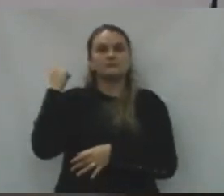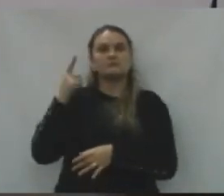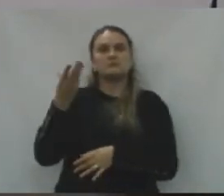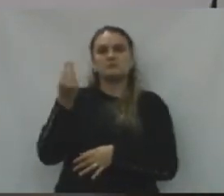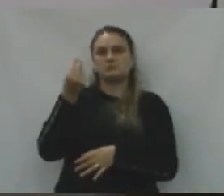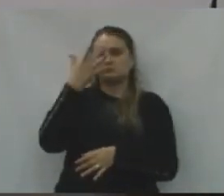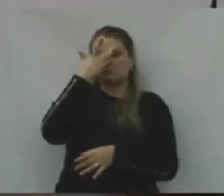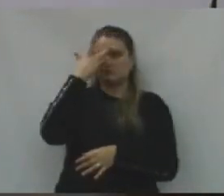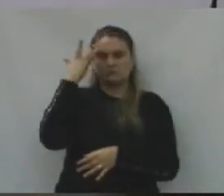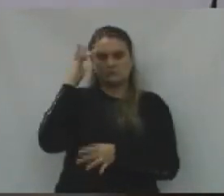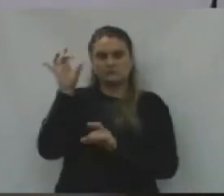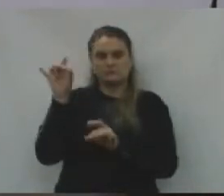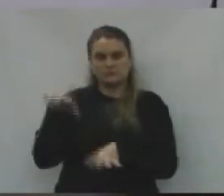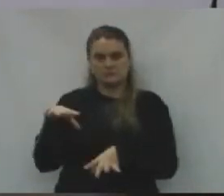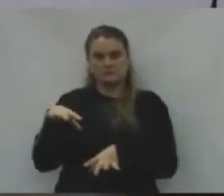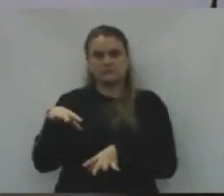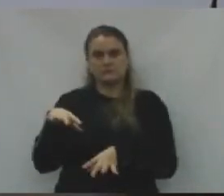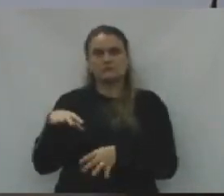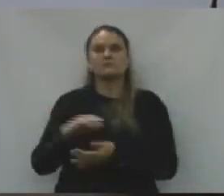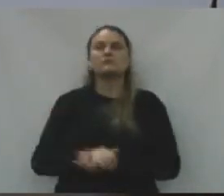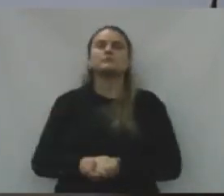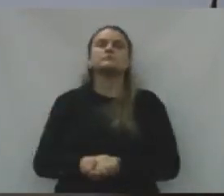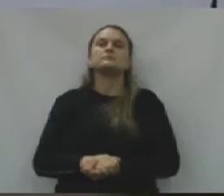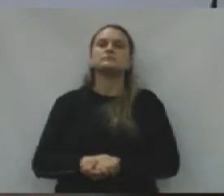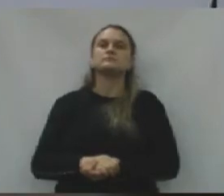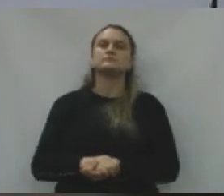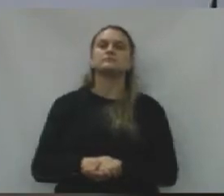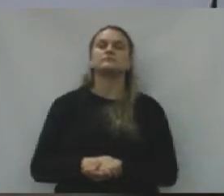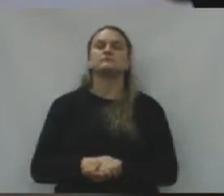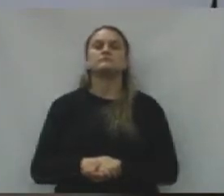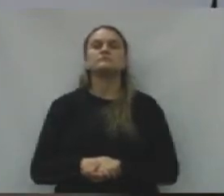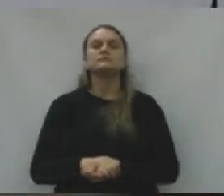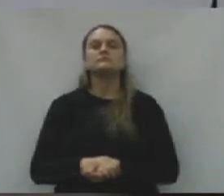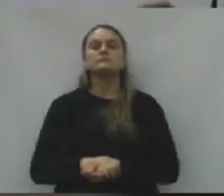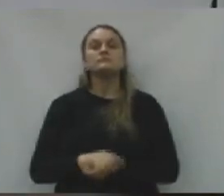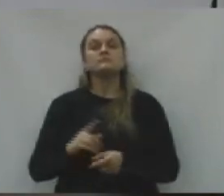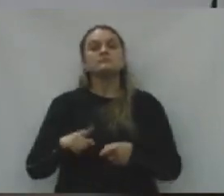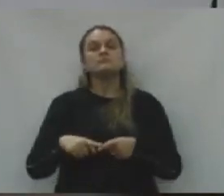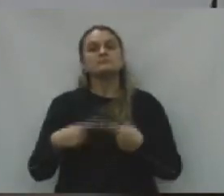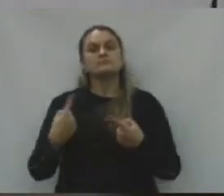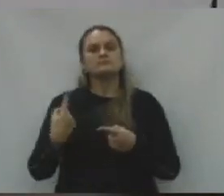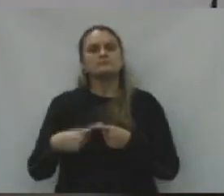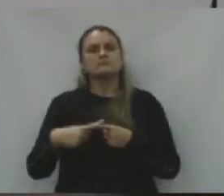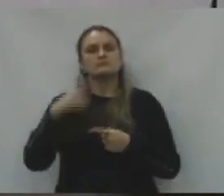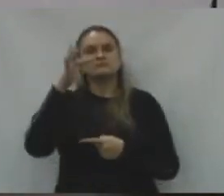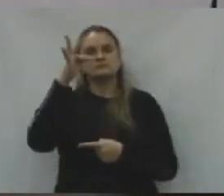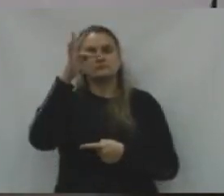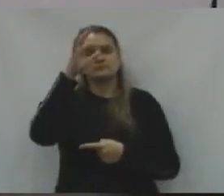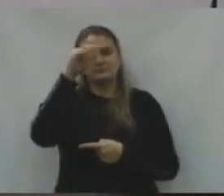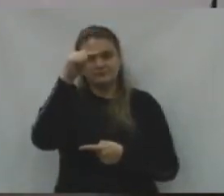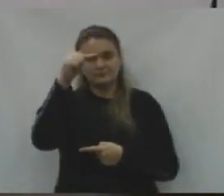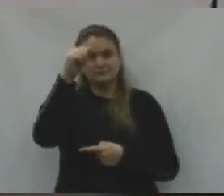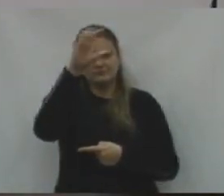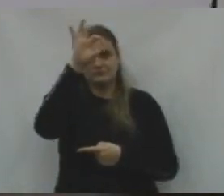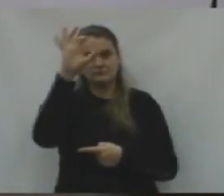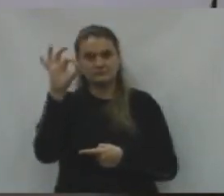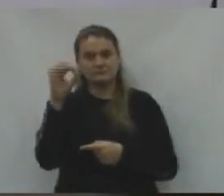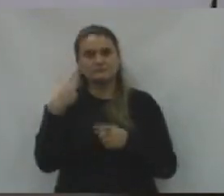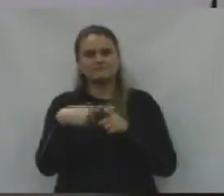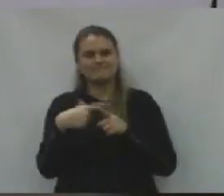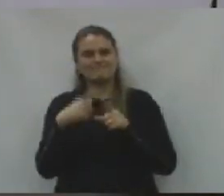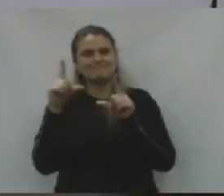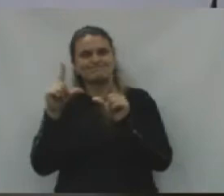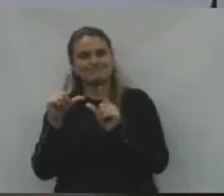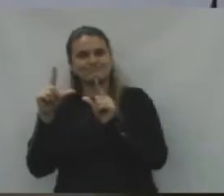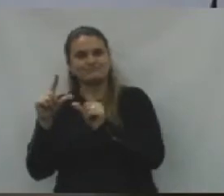altos em função dessa história que acabei de relatar para vocês. Mas por que esse 7%? Medidas de